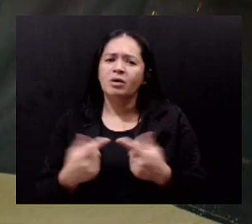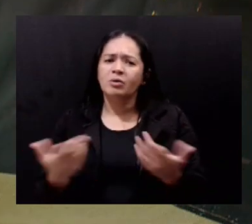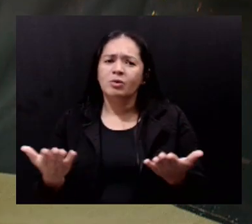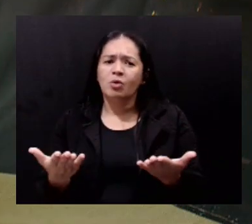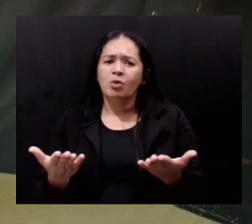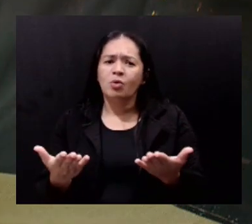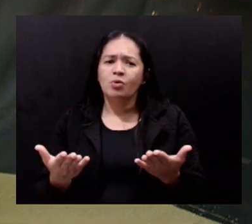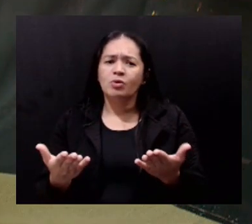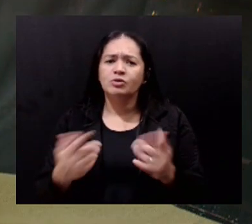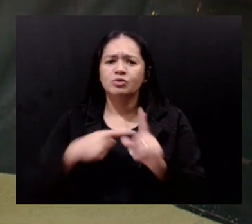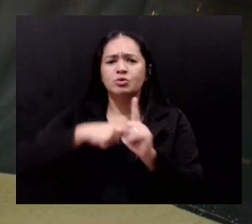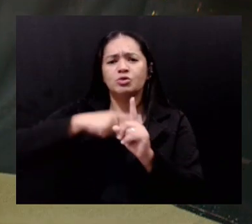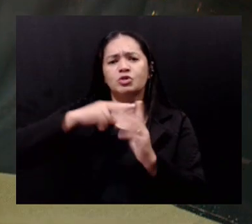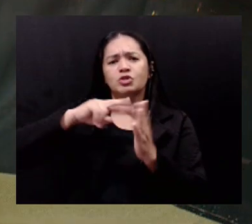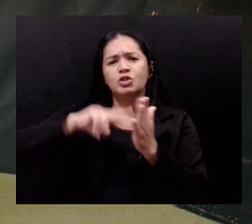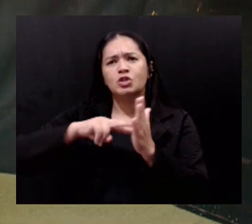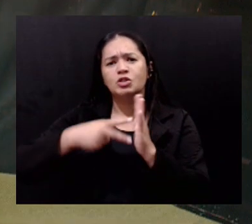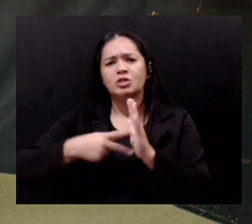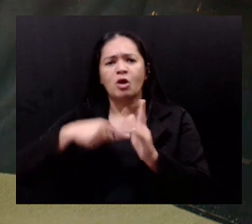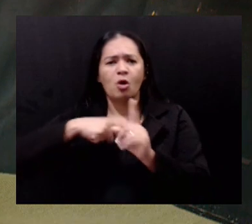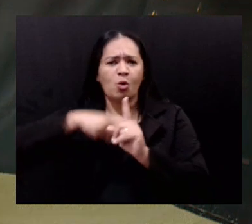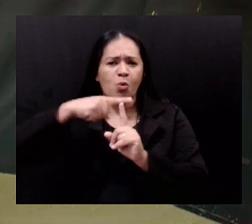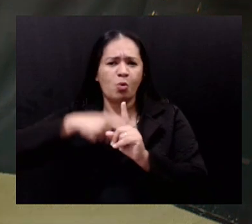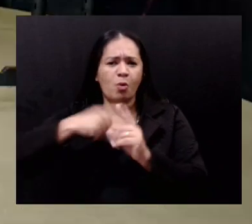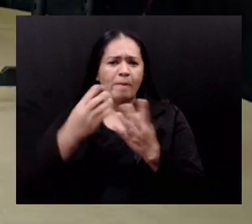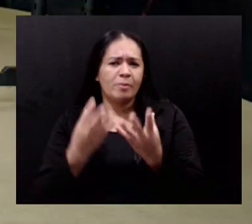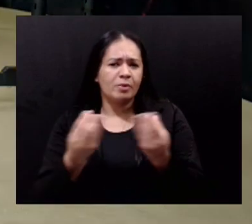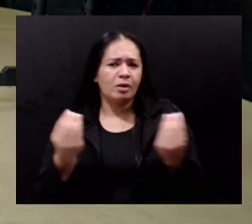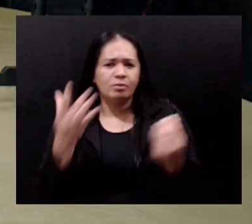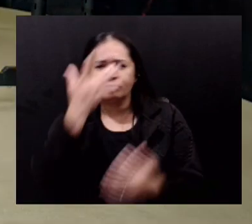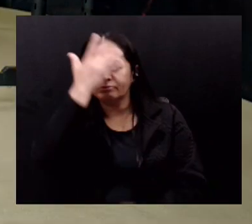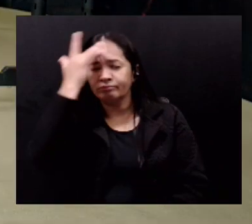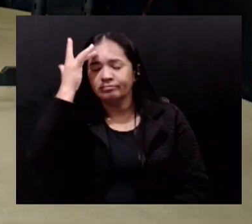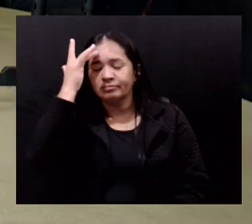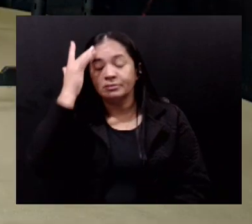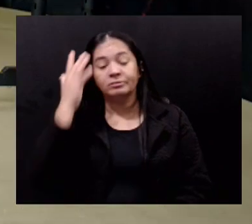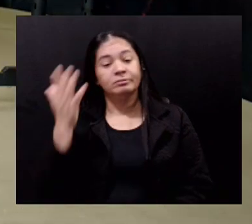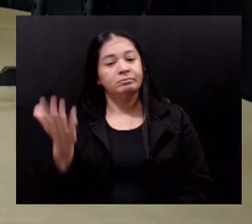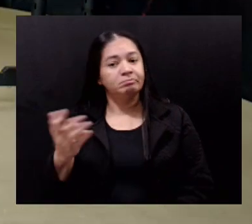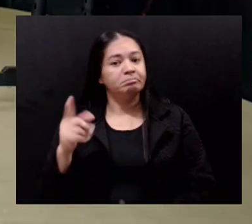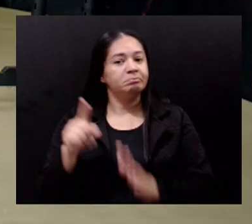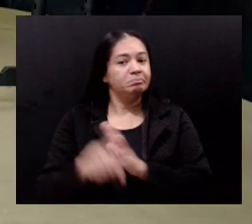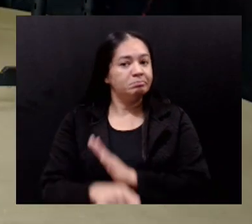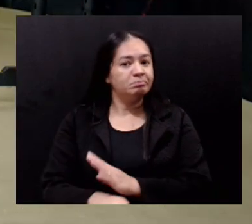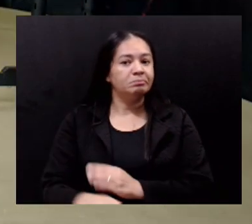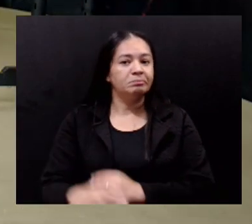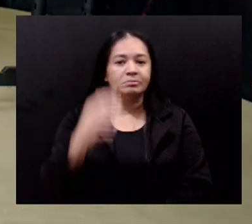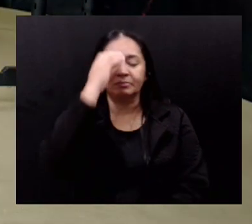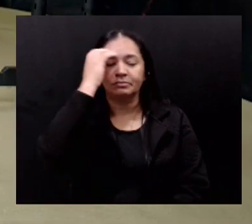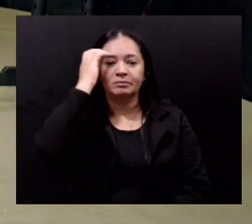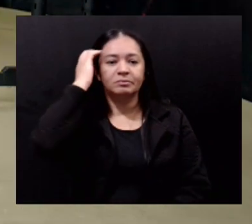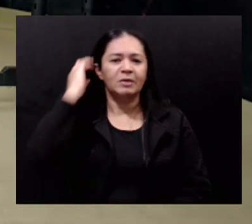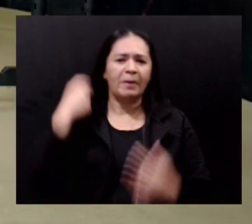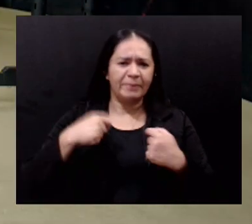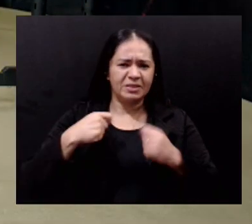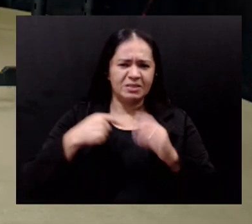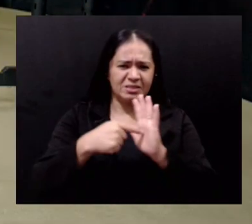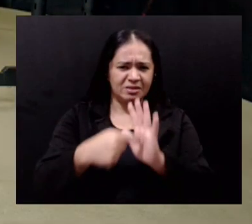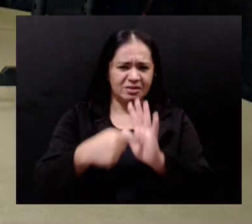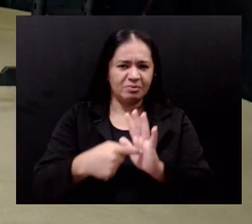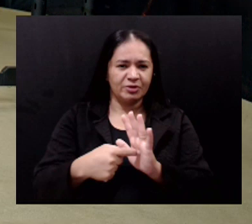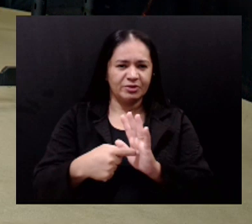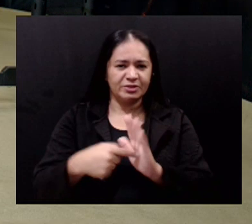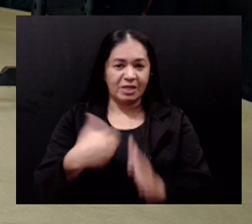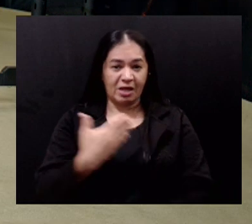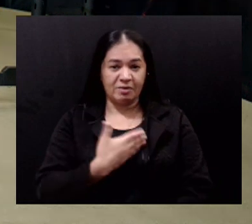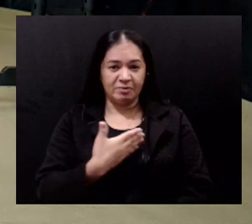termômetro para muita gente? Boa pergunta, Edu. Tem que mostrar meu amigo na rede social Para